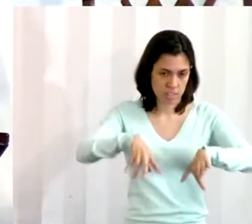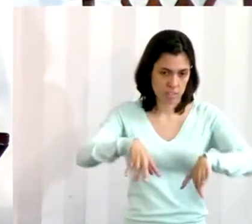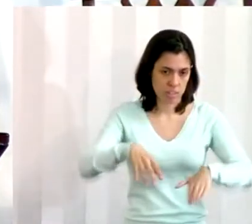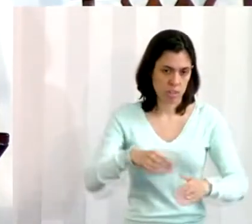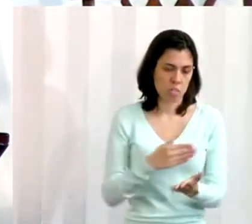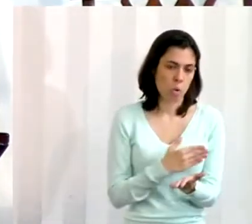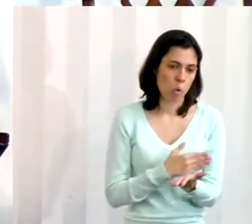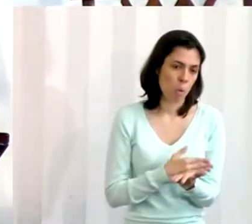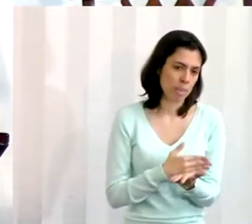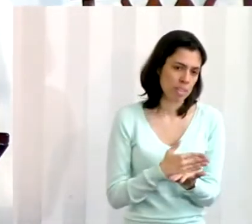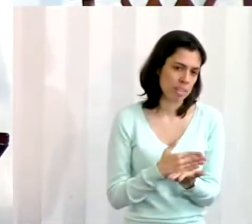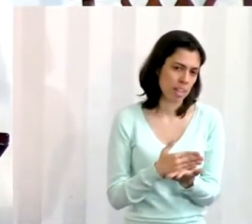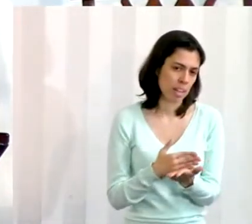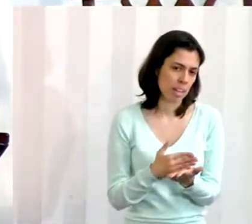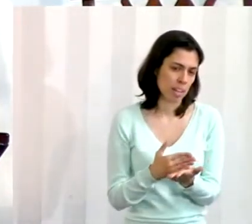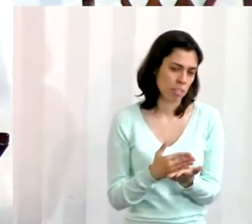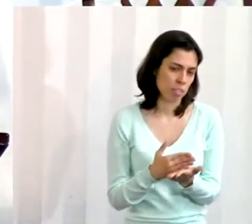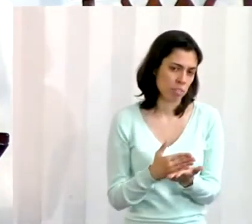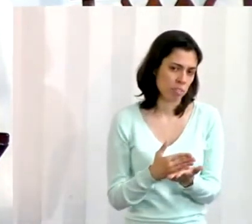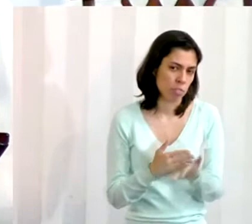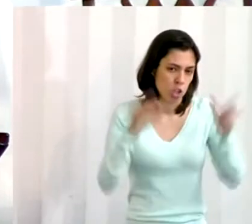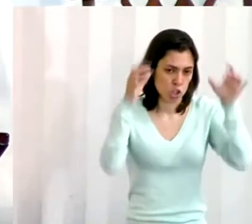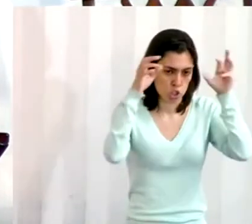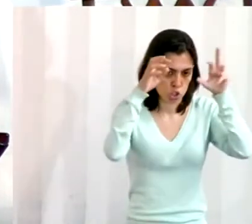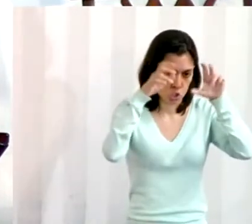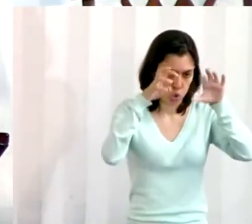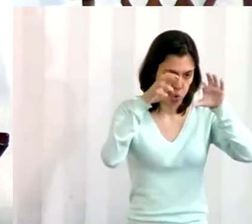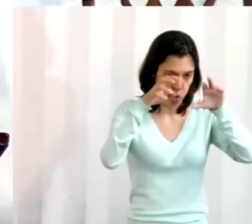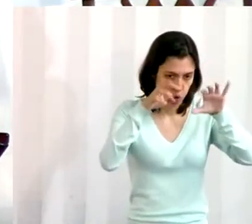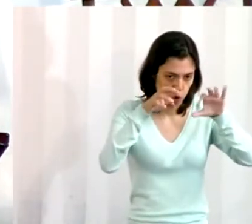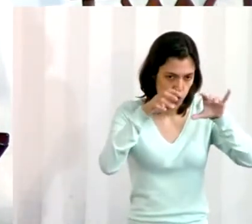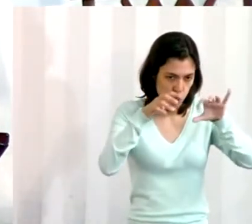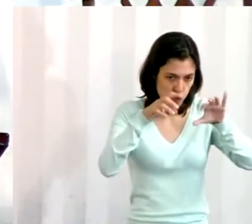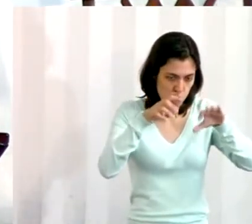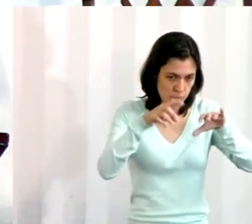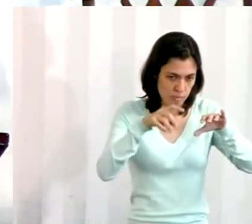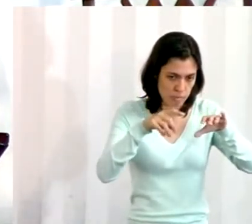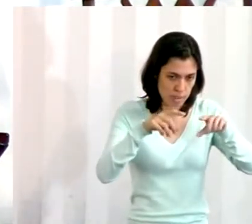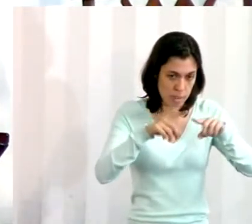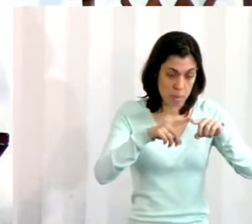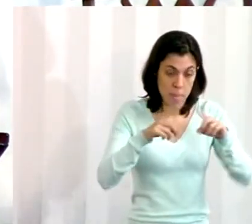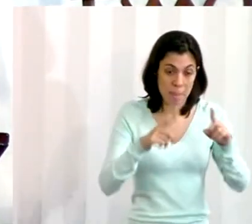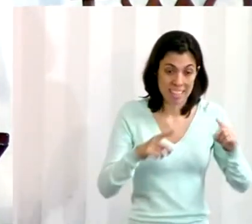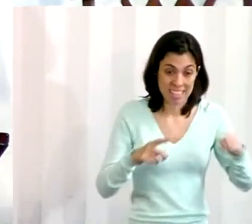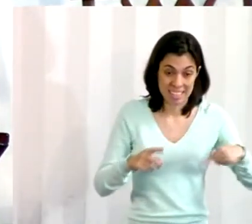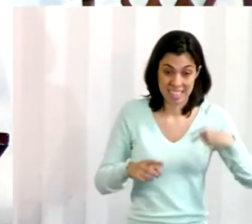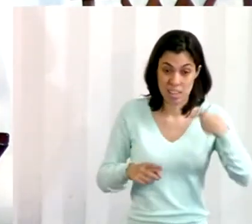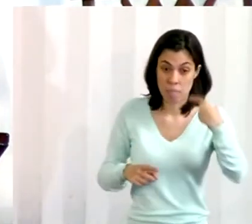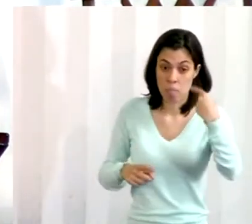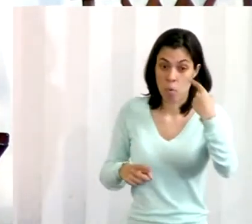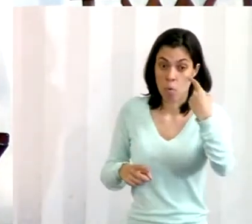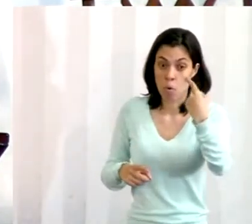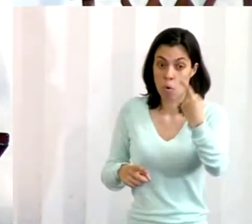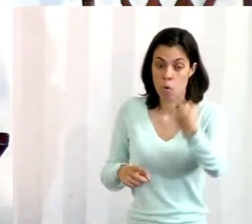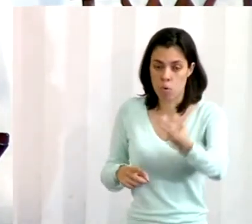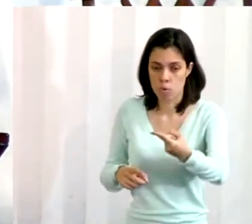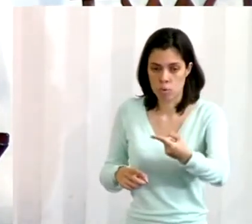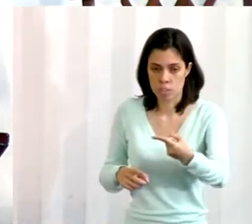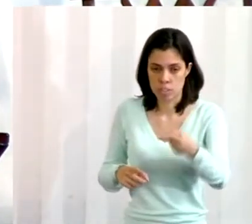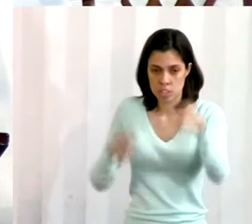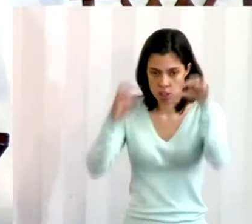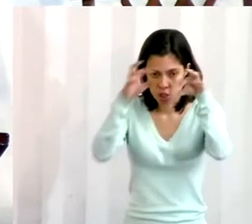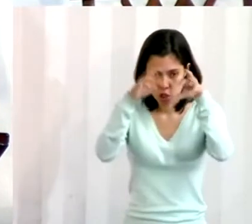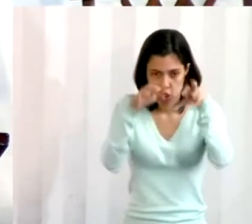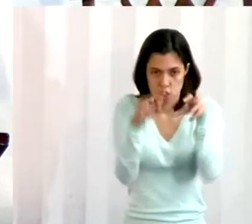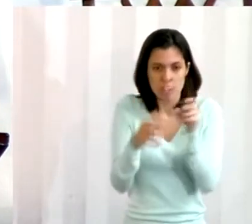chuva temporã, vinha a neve. E enquanto a neve caía e cobria todas as planícies